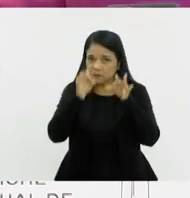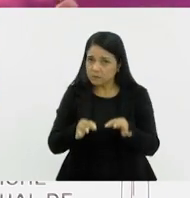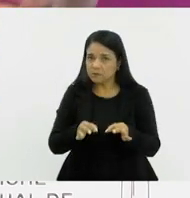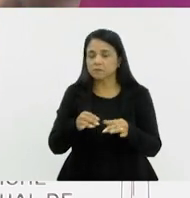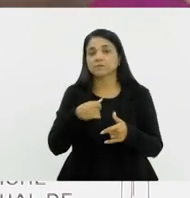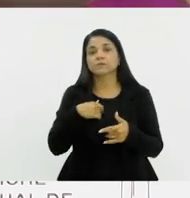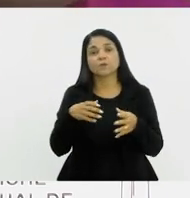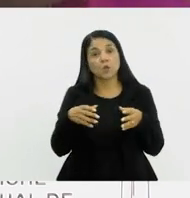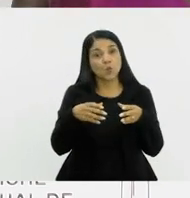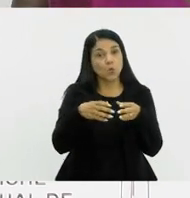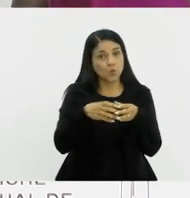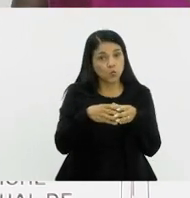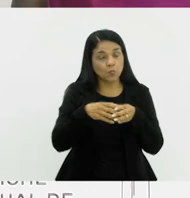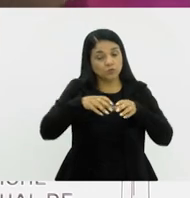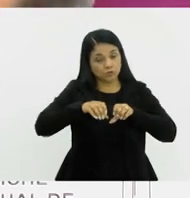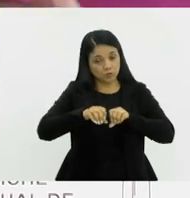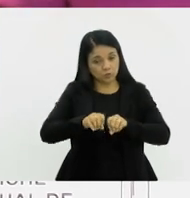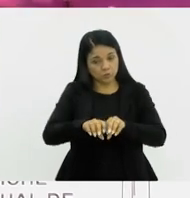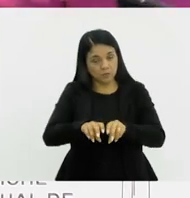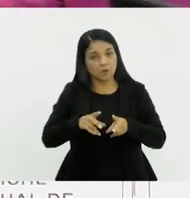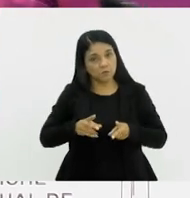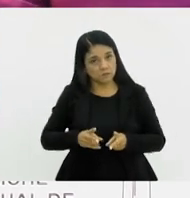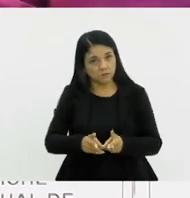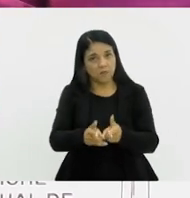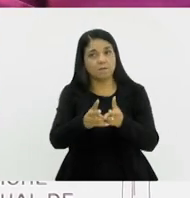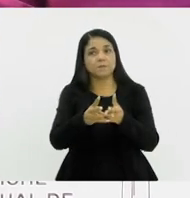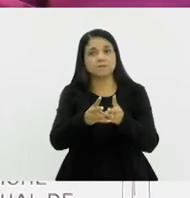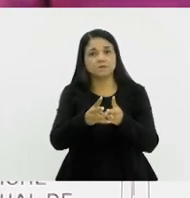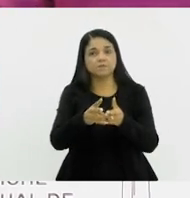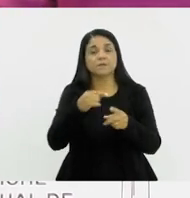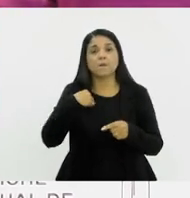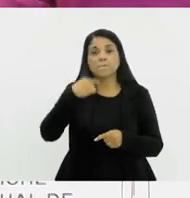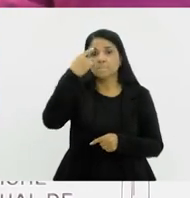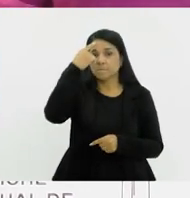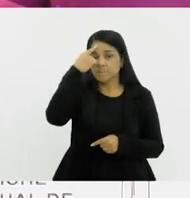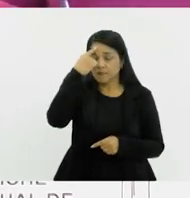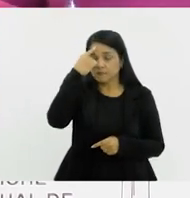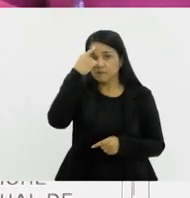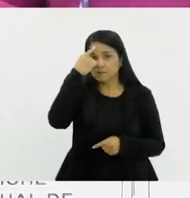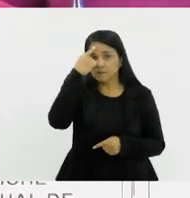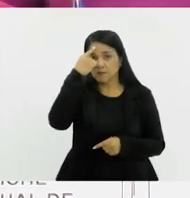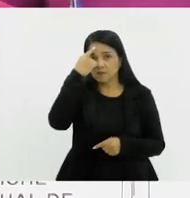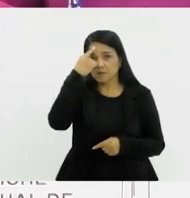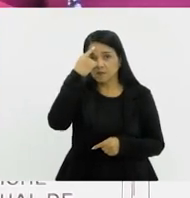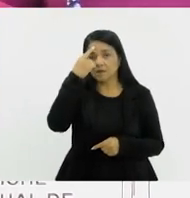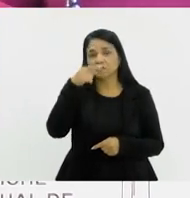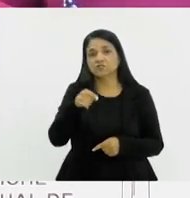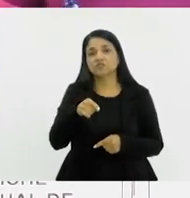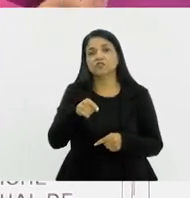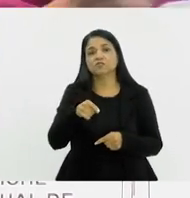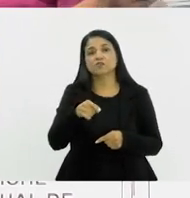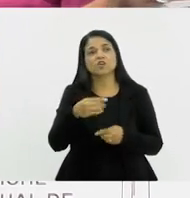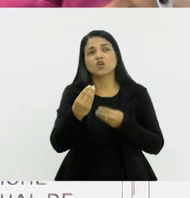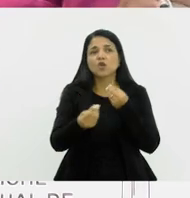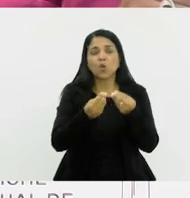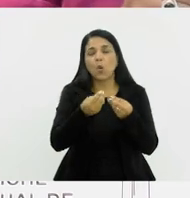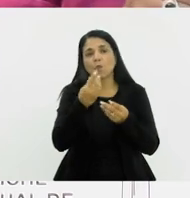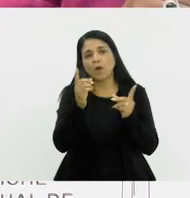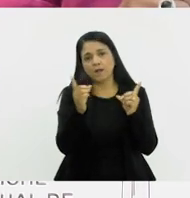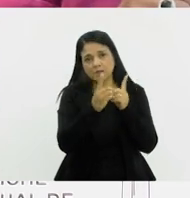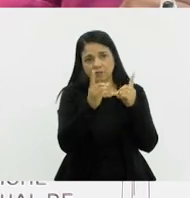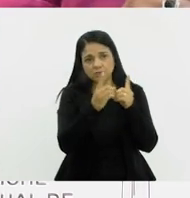de educação permanente, isso aí em qualquer unidade também é pensado, a questão da atualização de fluxo, atualização do próprio